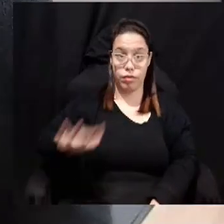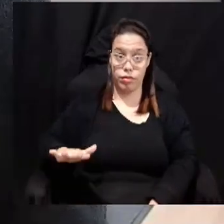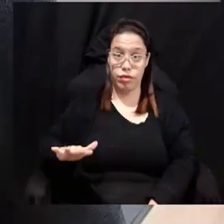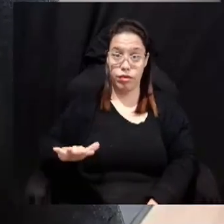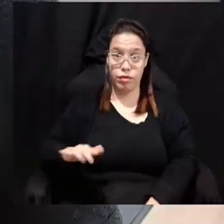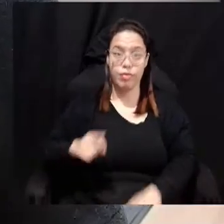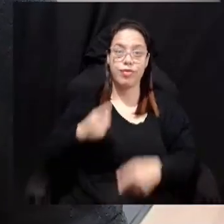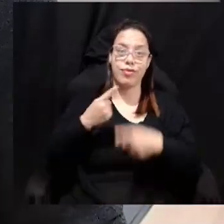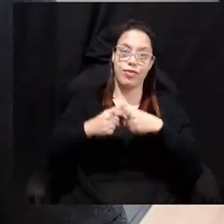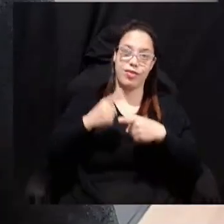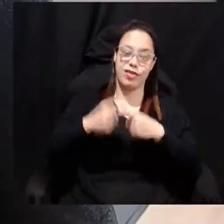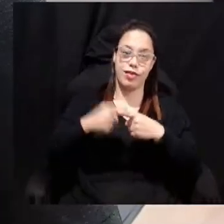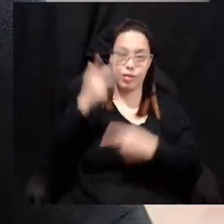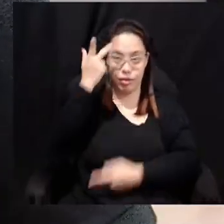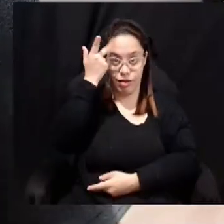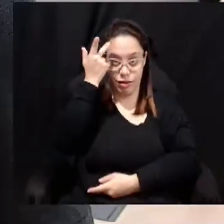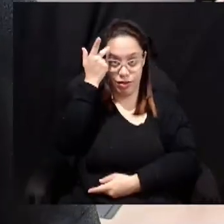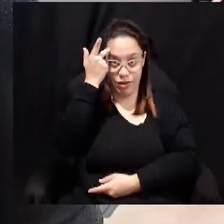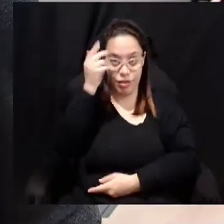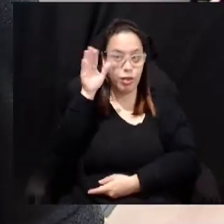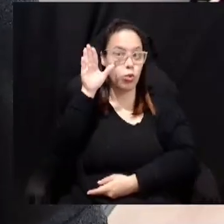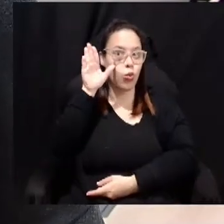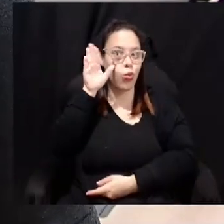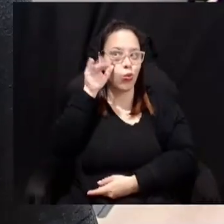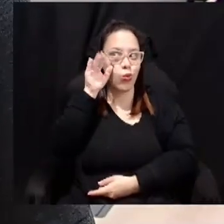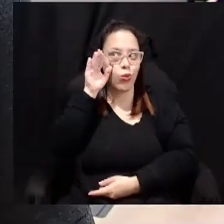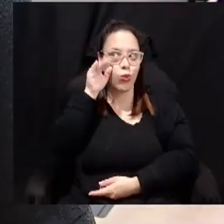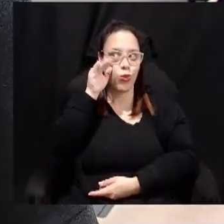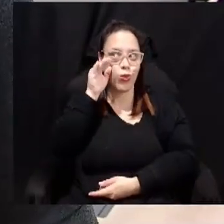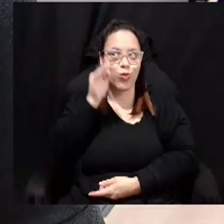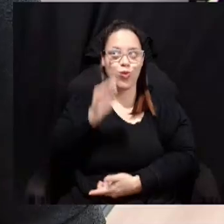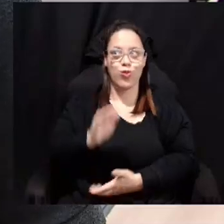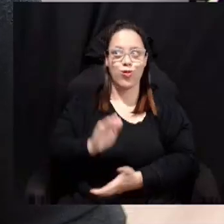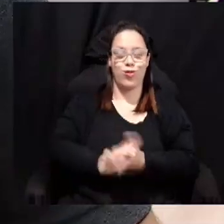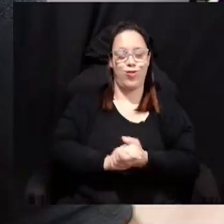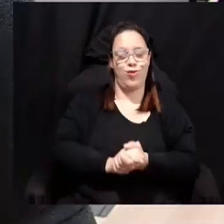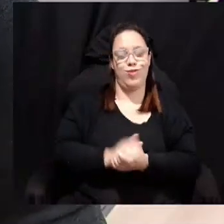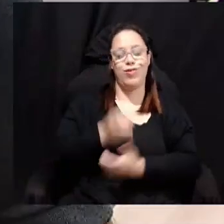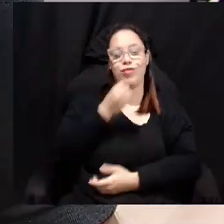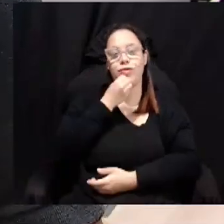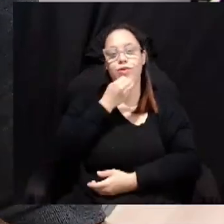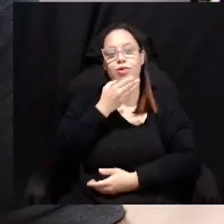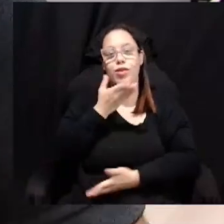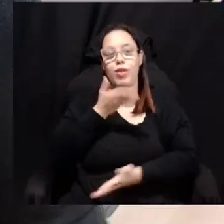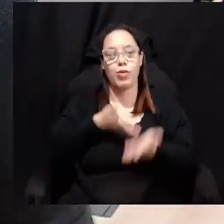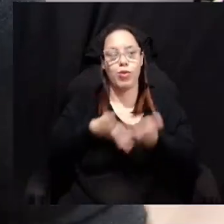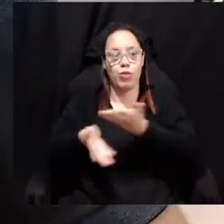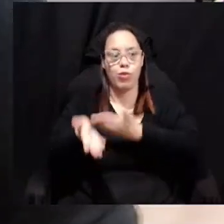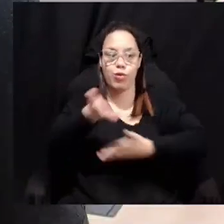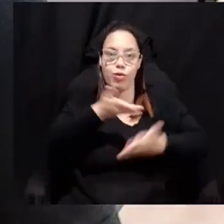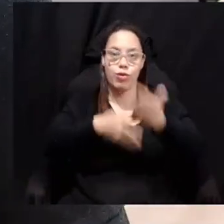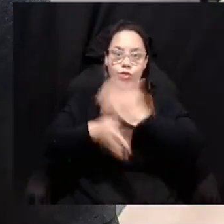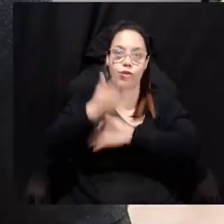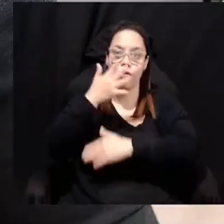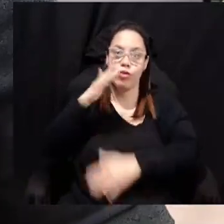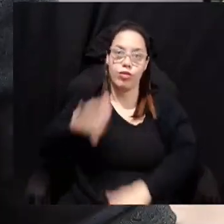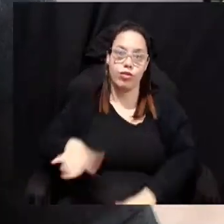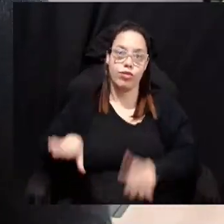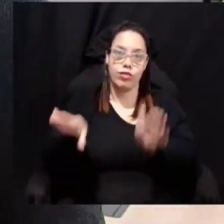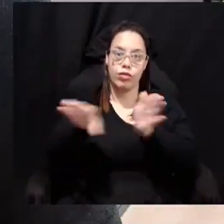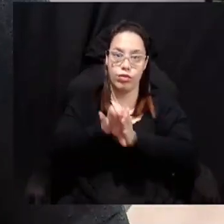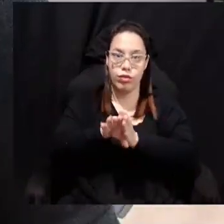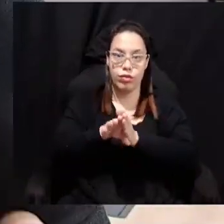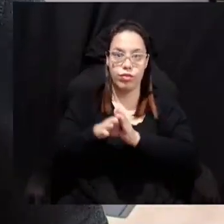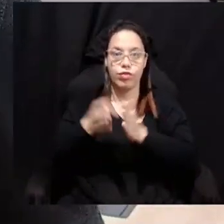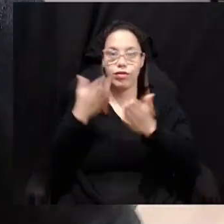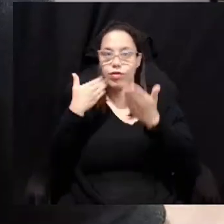eles são pessoas muito curiosas e eles costumam ser bons multiplicadores, né? Então a criança, quando chega em casa, ela sempre quer contar tudo do